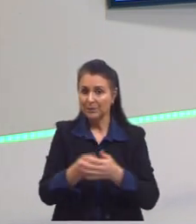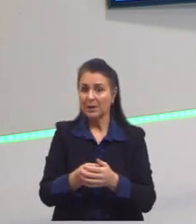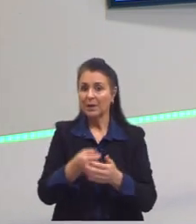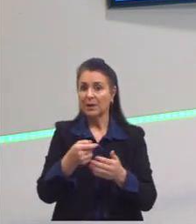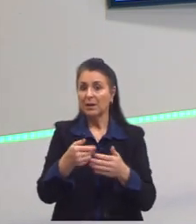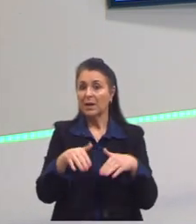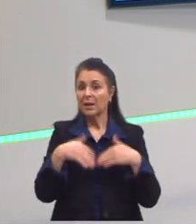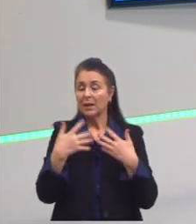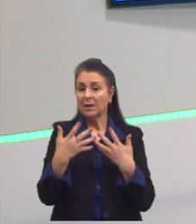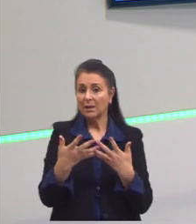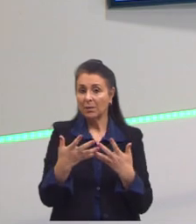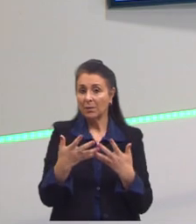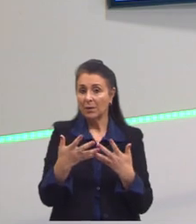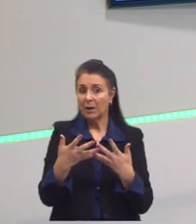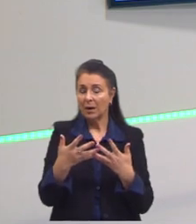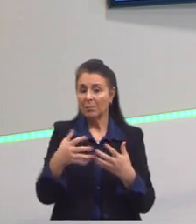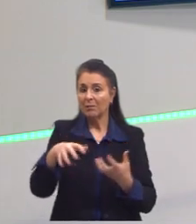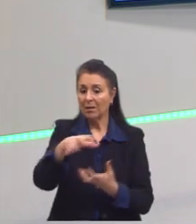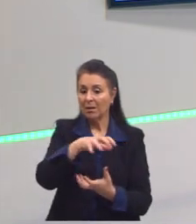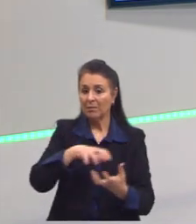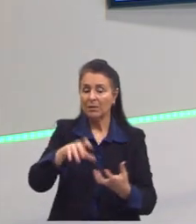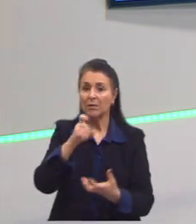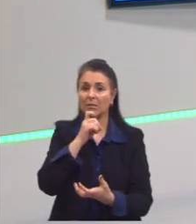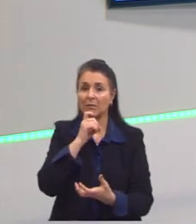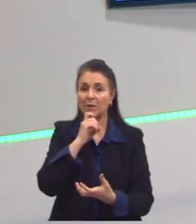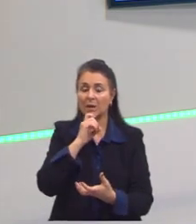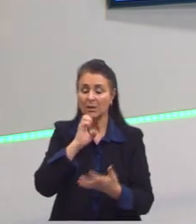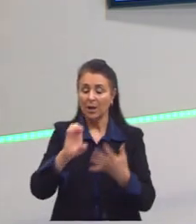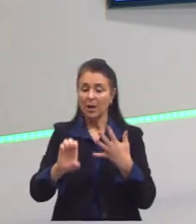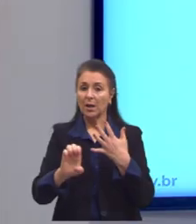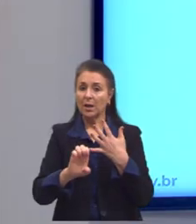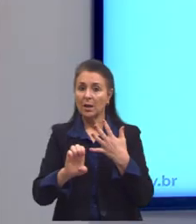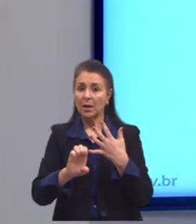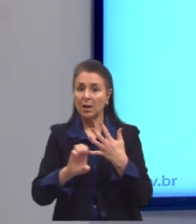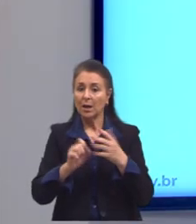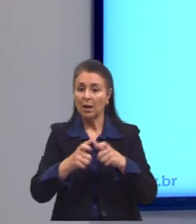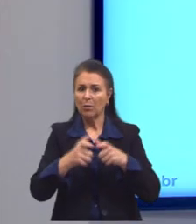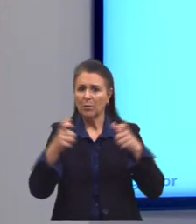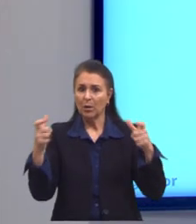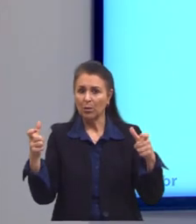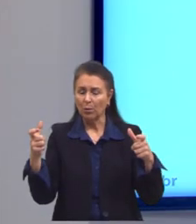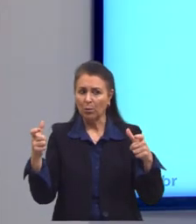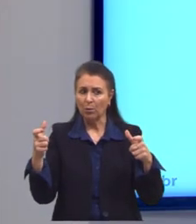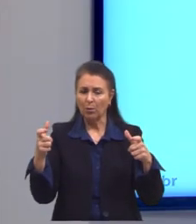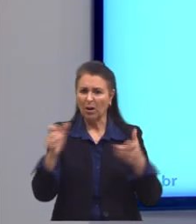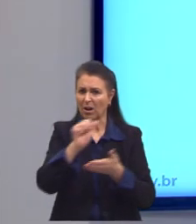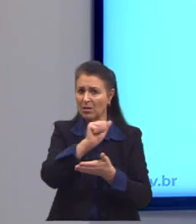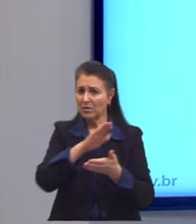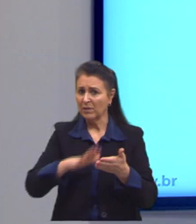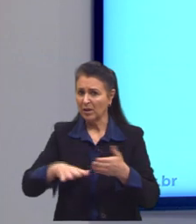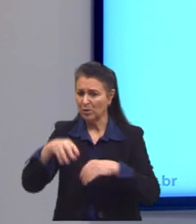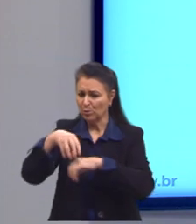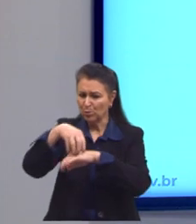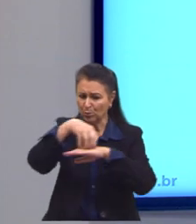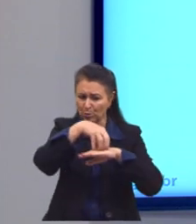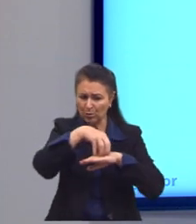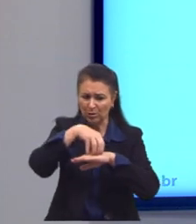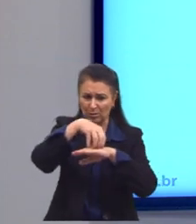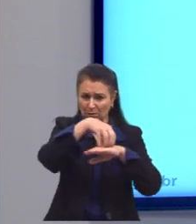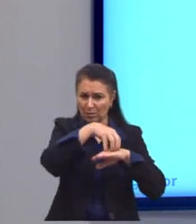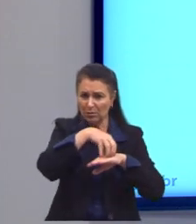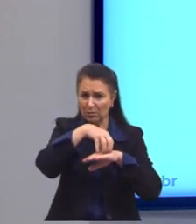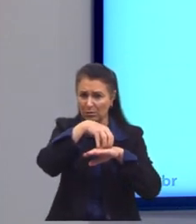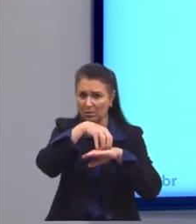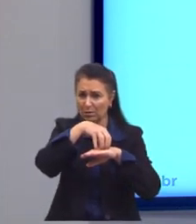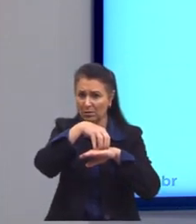questão aí do da revolução verde e aumento da atividade turística não né não está relacionado O que que a gente vai ficar